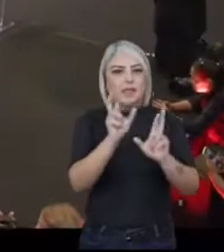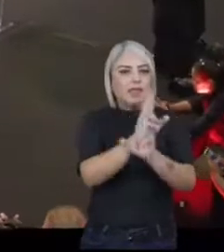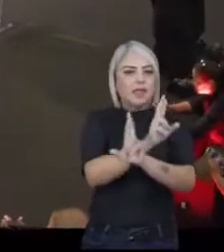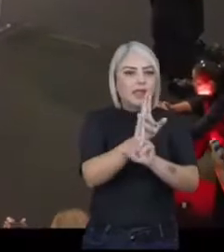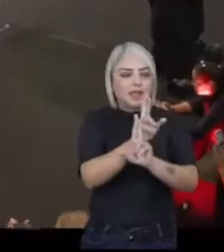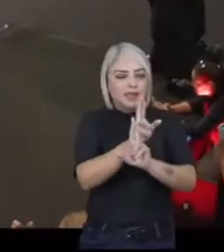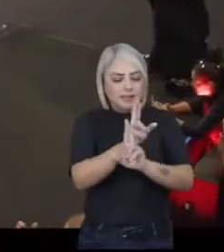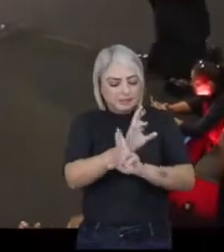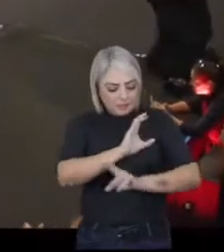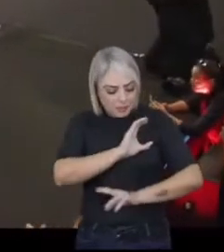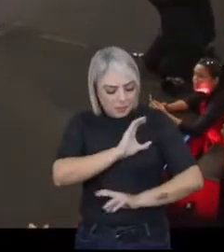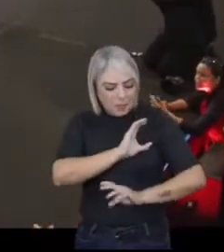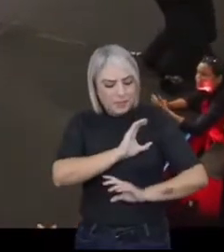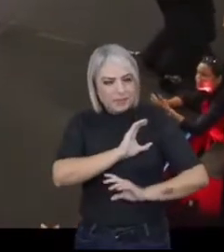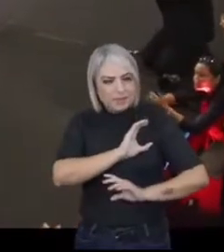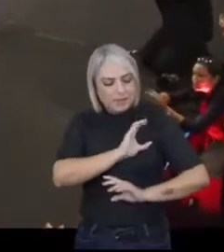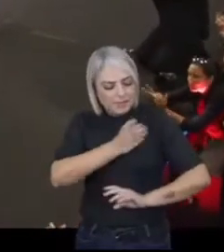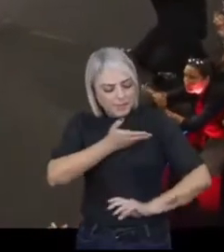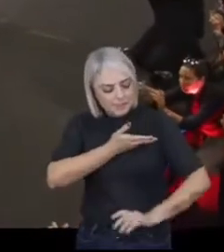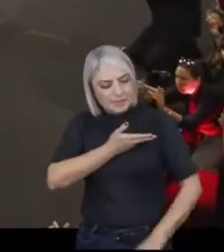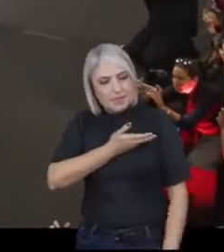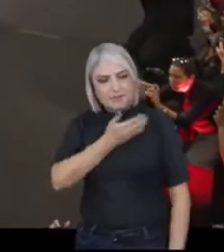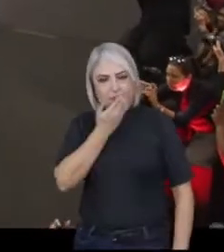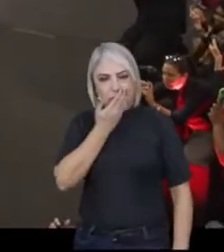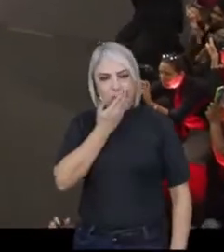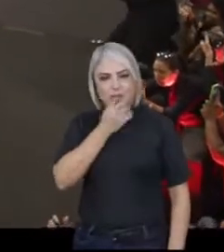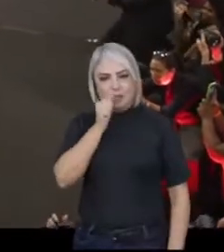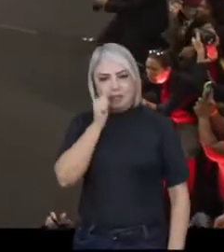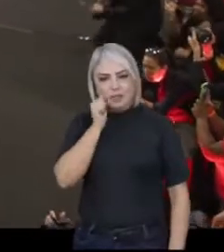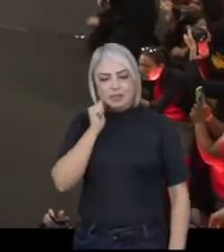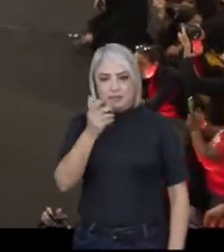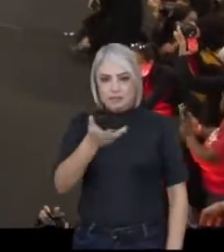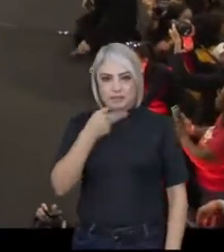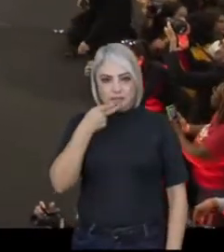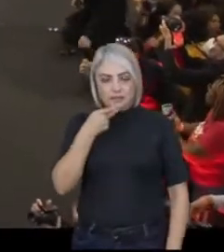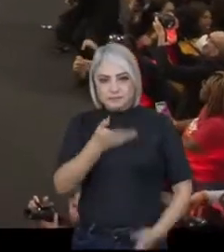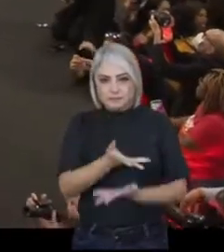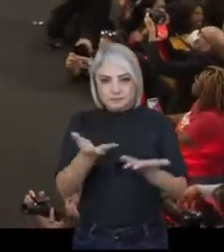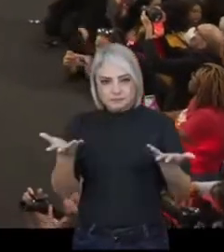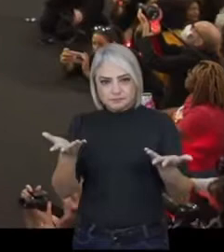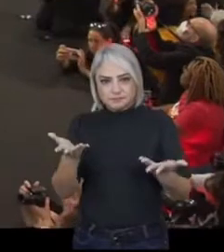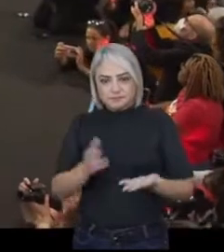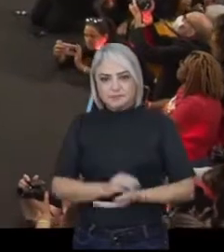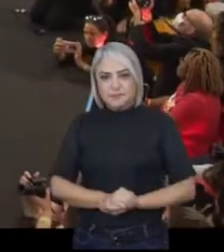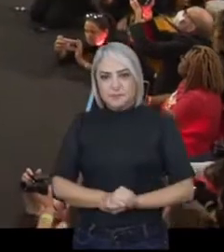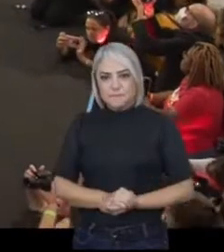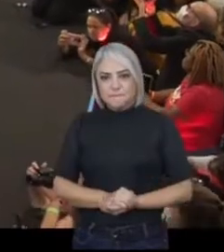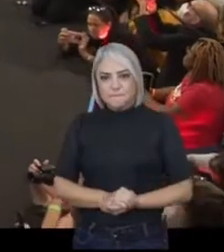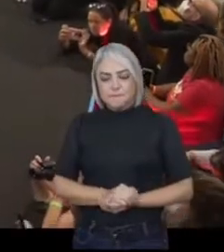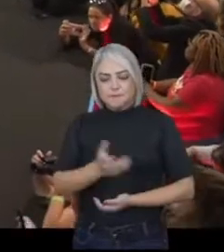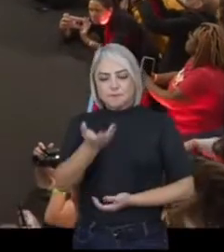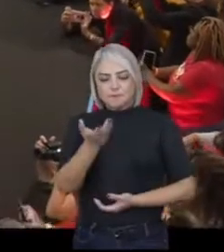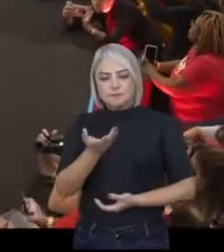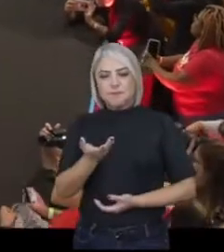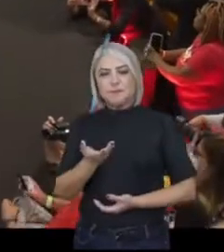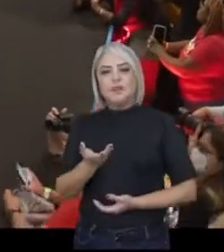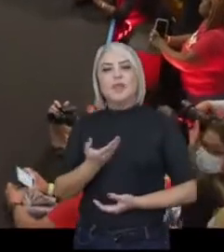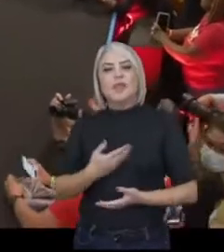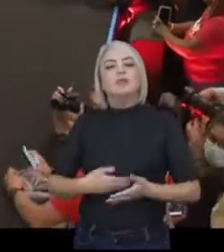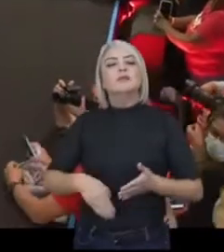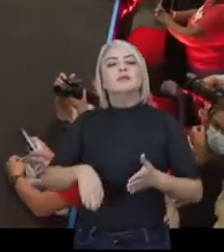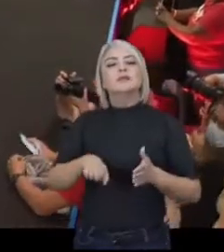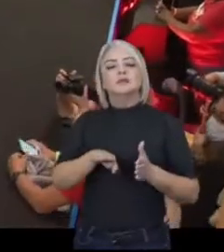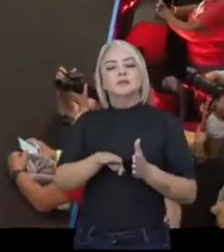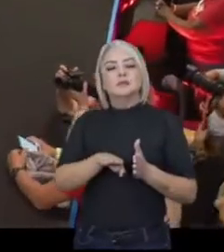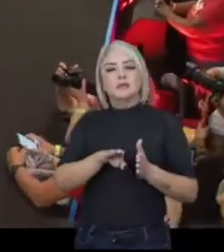é relação de amizade. Eu quero dizer para todos vocês, eu quero votar efetivamente com o